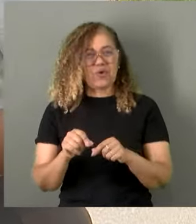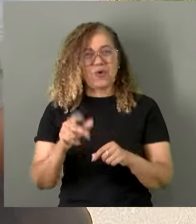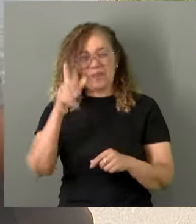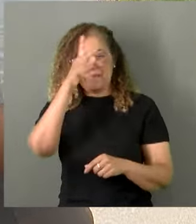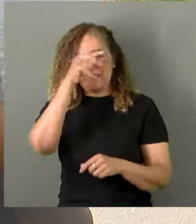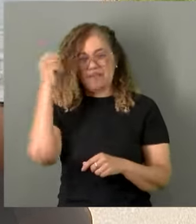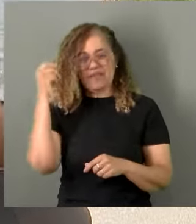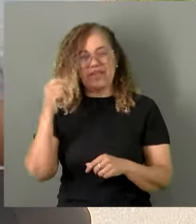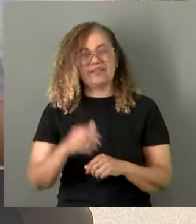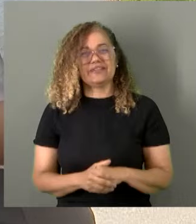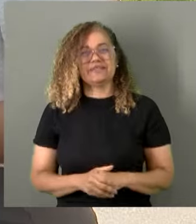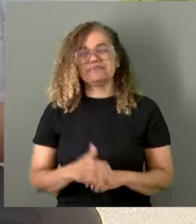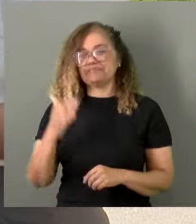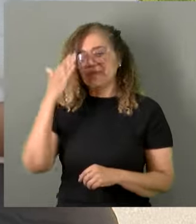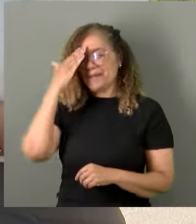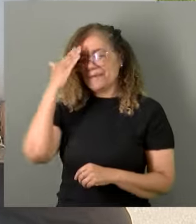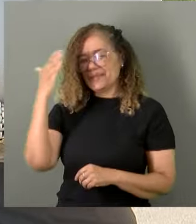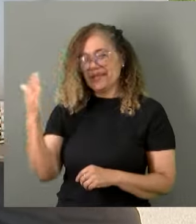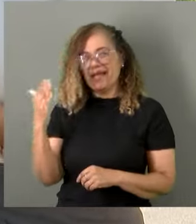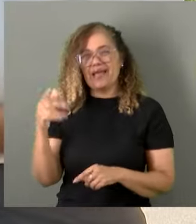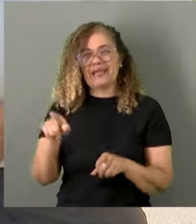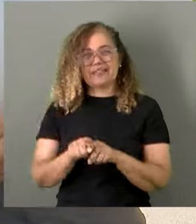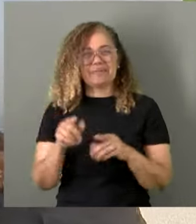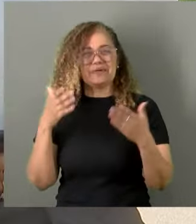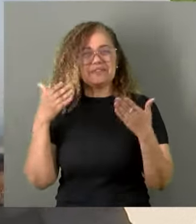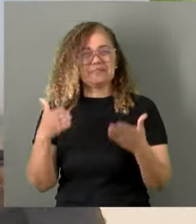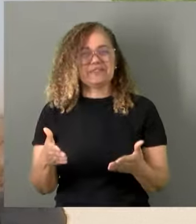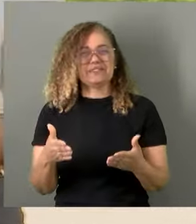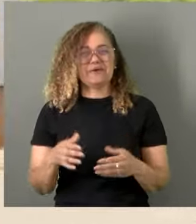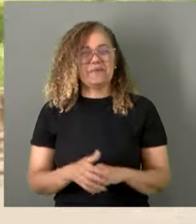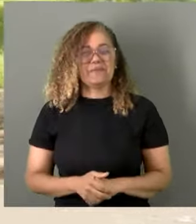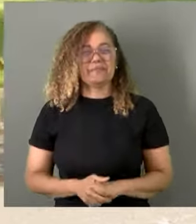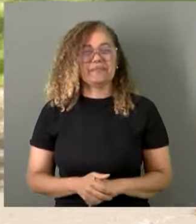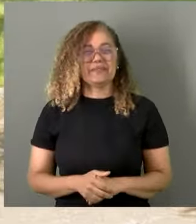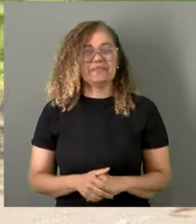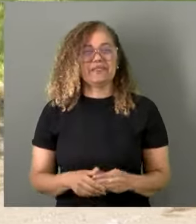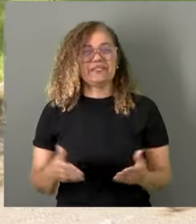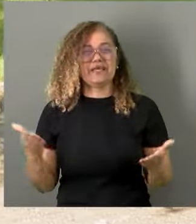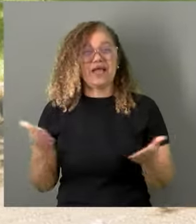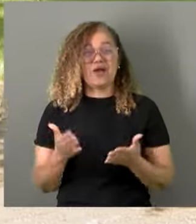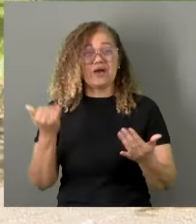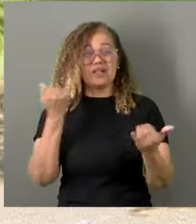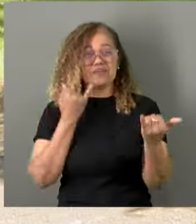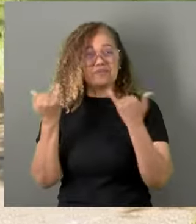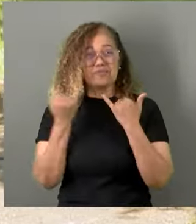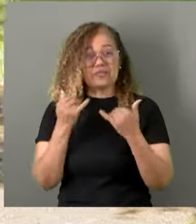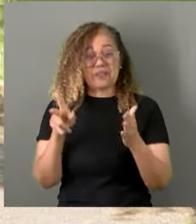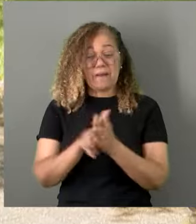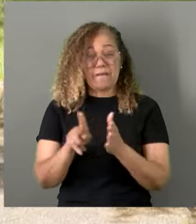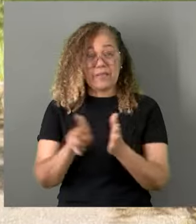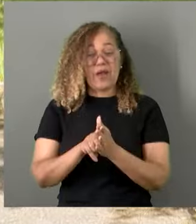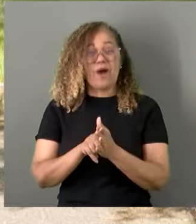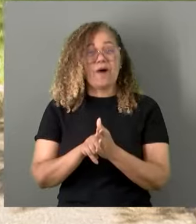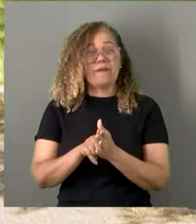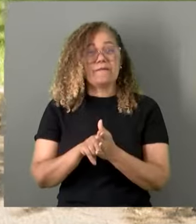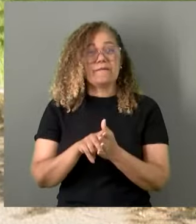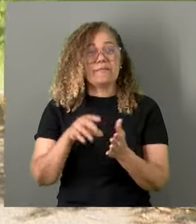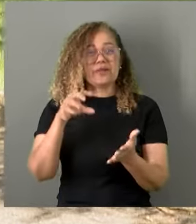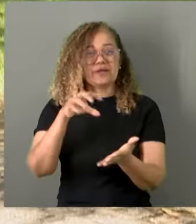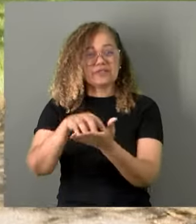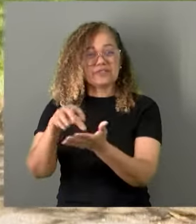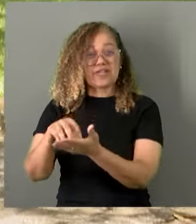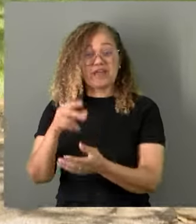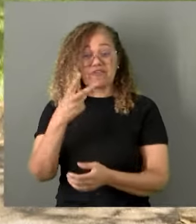prefeito muito obgado obg ada por sua participação agora as notícias da Câmara Municipal de Aracaju dos 26